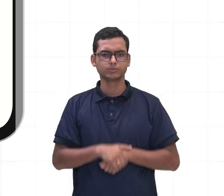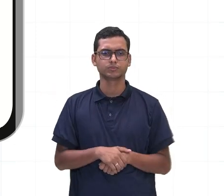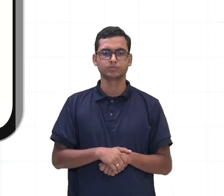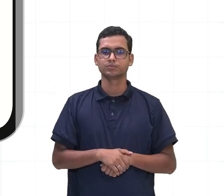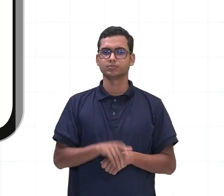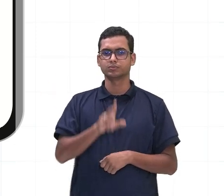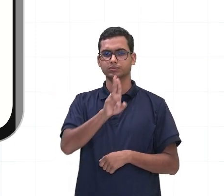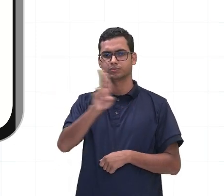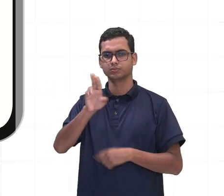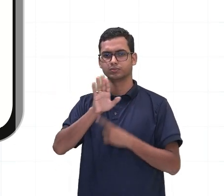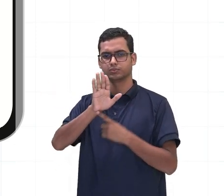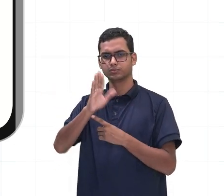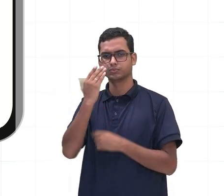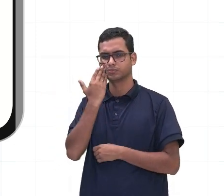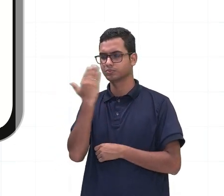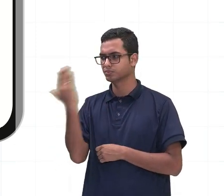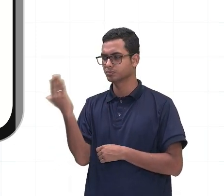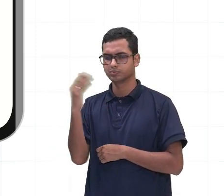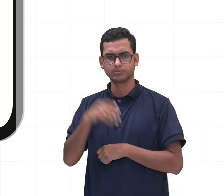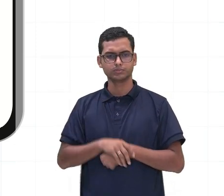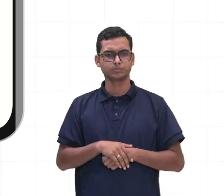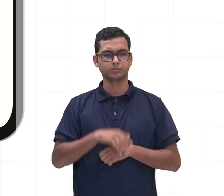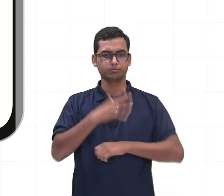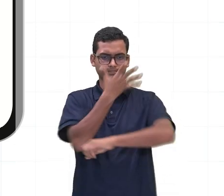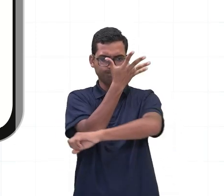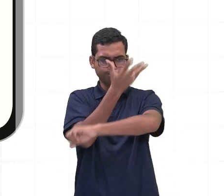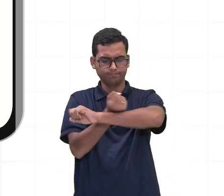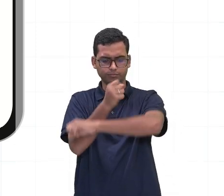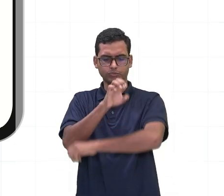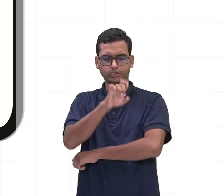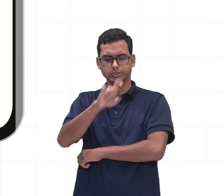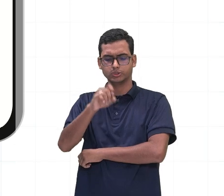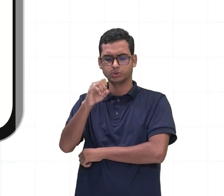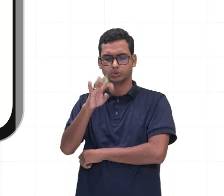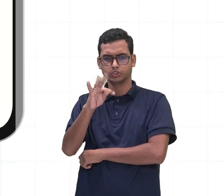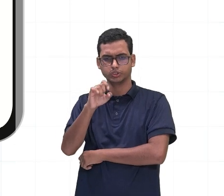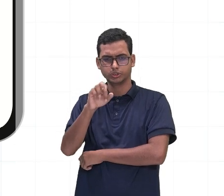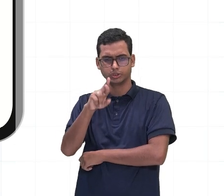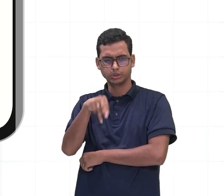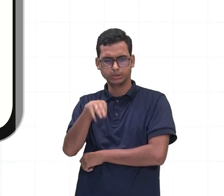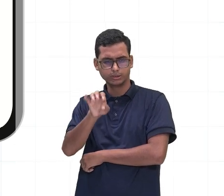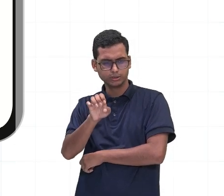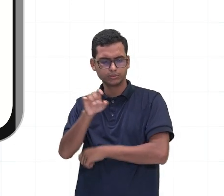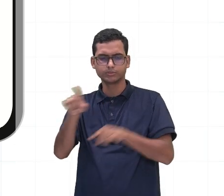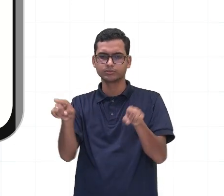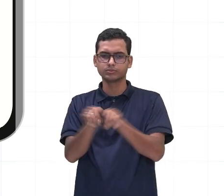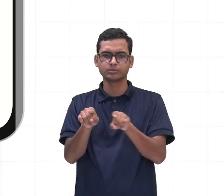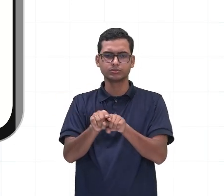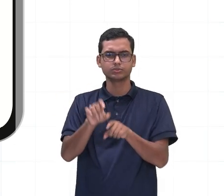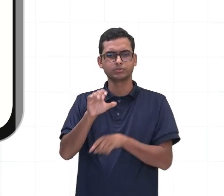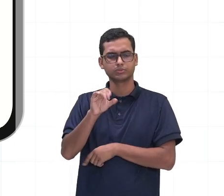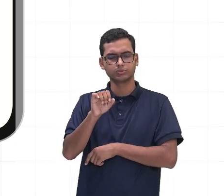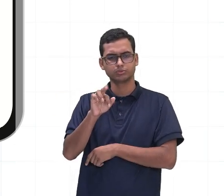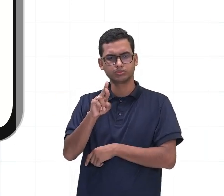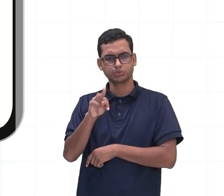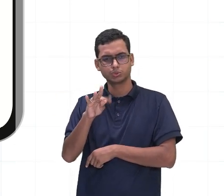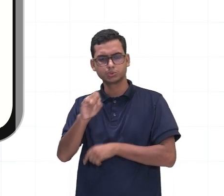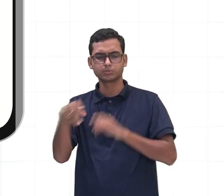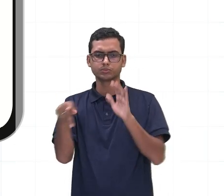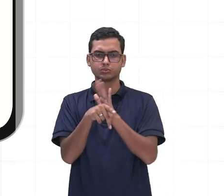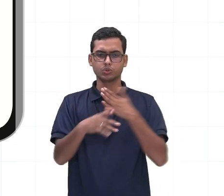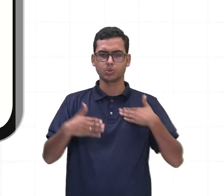aqui difícil, mesotélio de serosas, ele está relacionado com a junção, né, dos órgãos, né, com